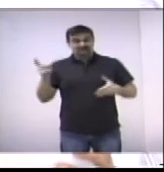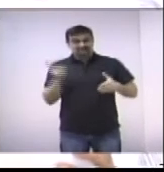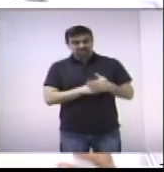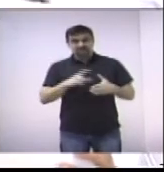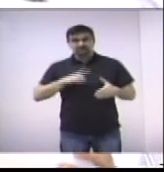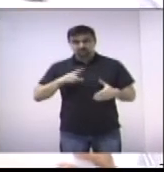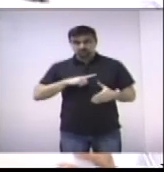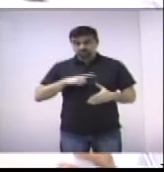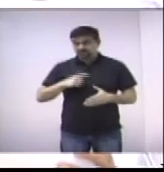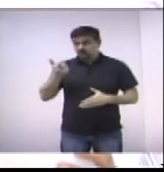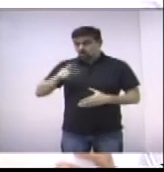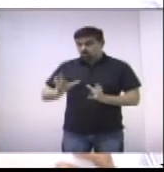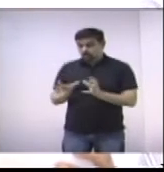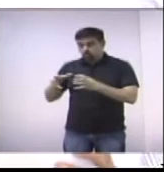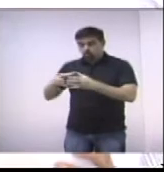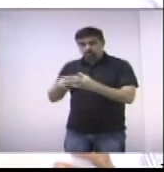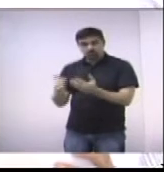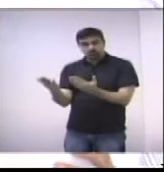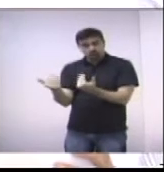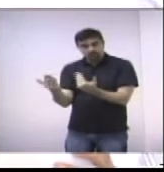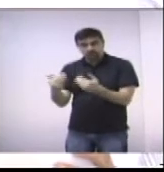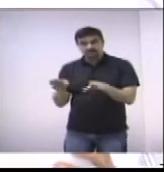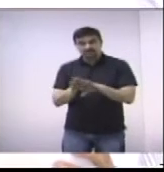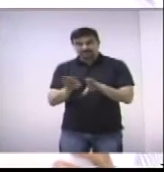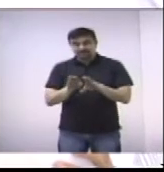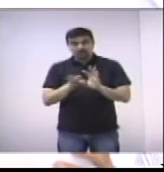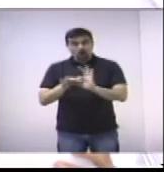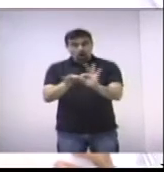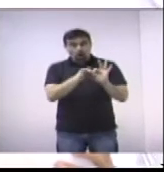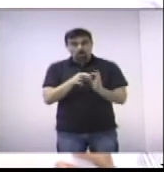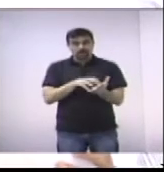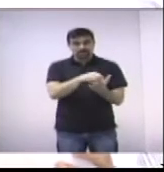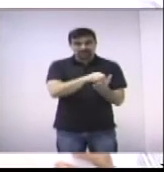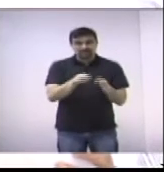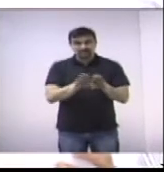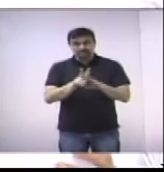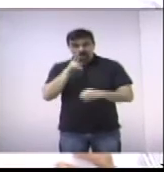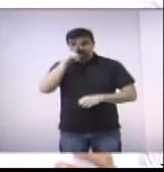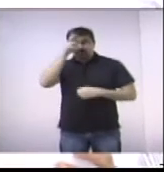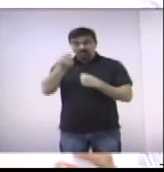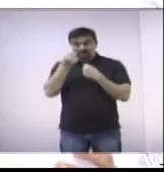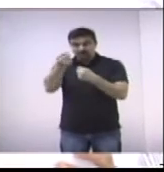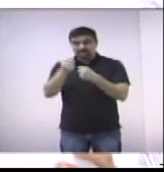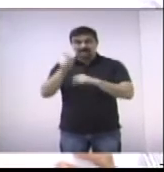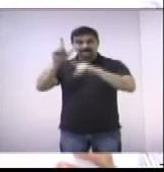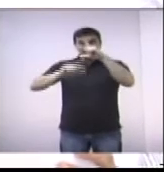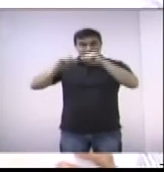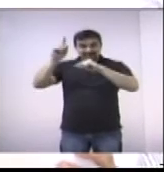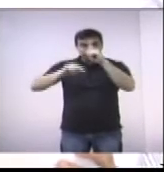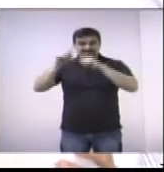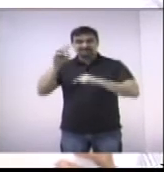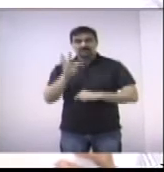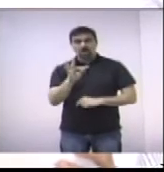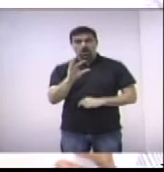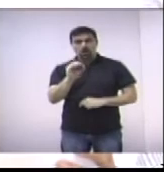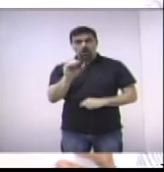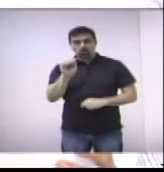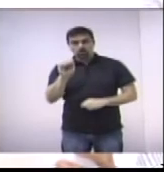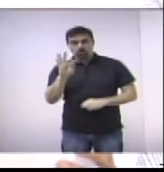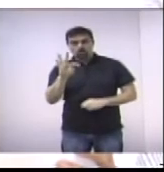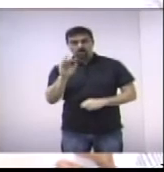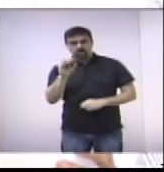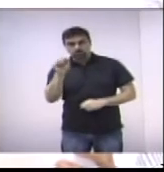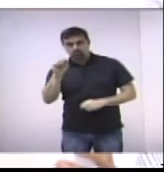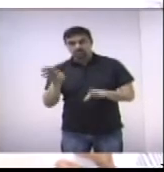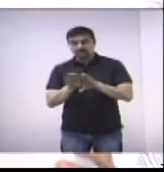de Samba Catoto, Escola de Samba Mocidade, Escola de Samba Ouro Negro, Escola de Samba Fortaleza, Escola de Samba Estrela do Toa Toa, Escola